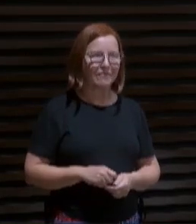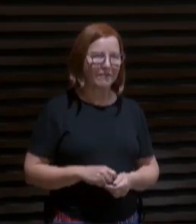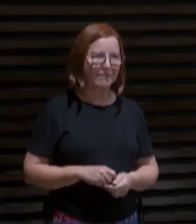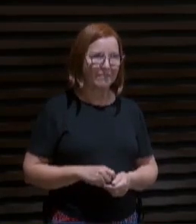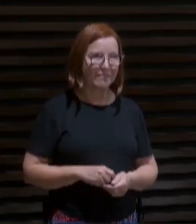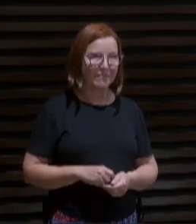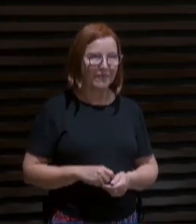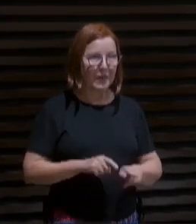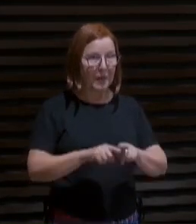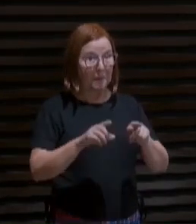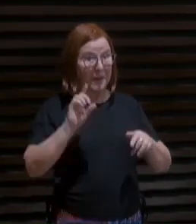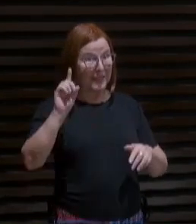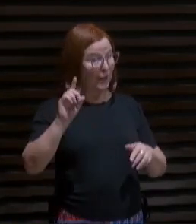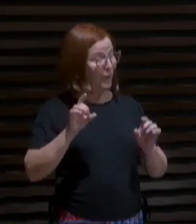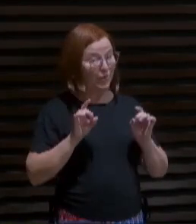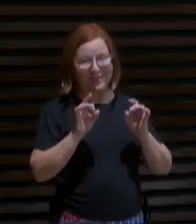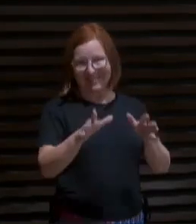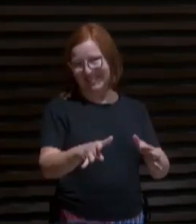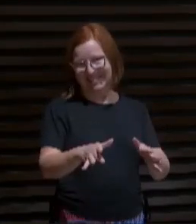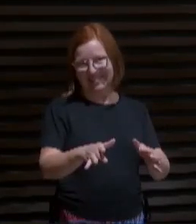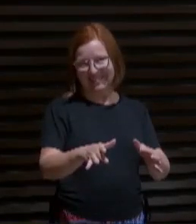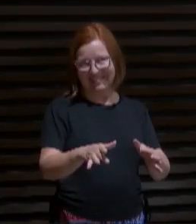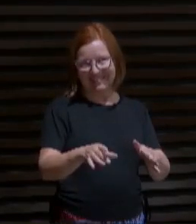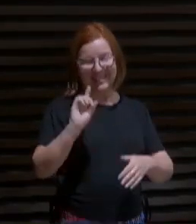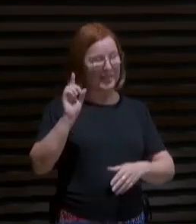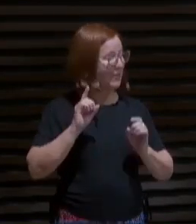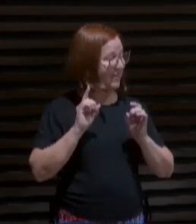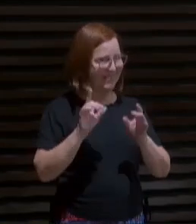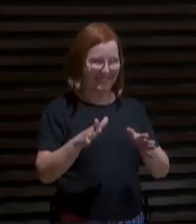mas eu não desisto dele. Eu não desisto dele.